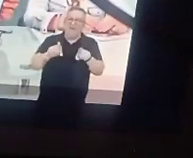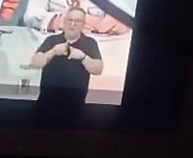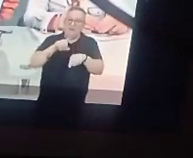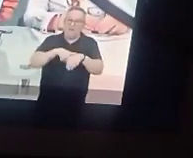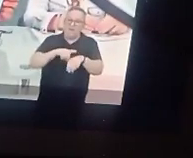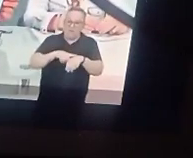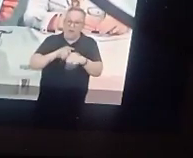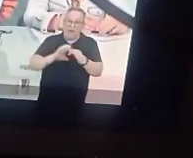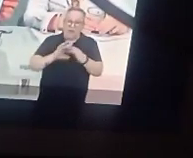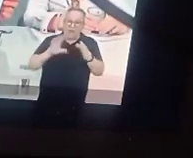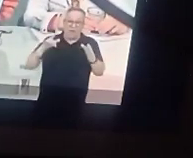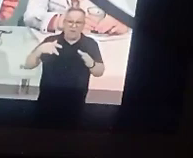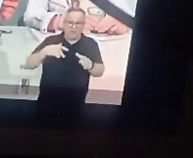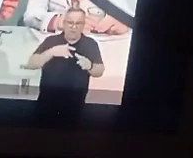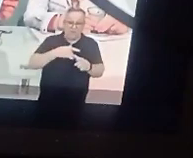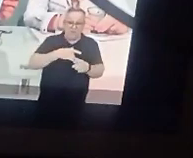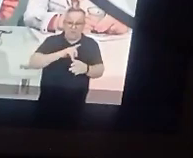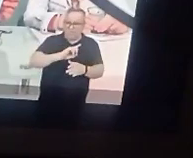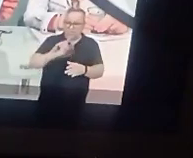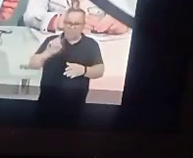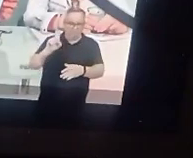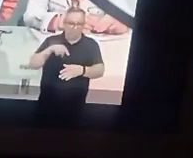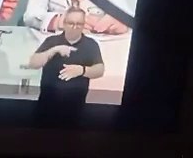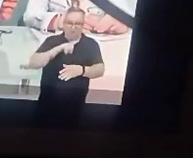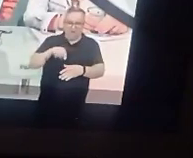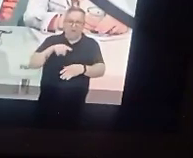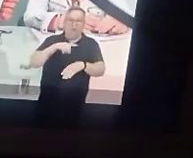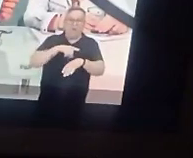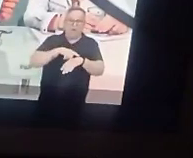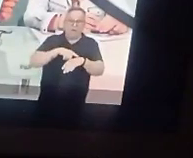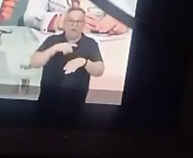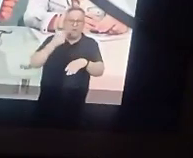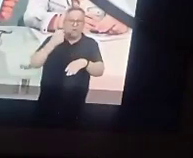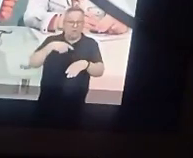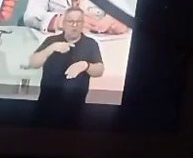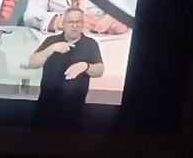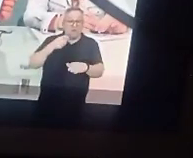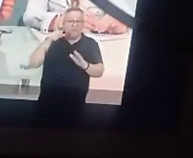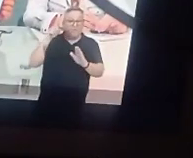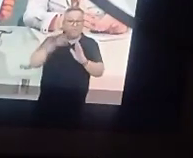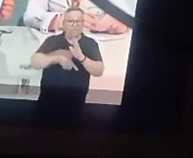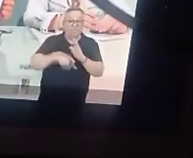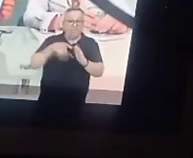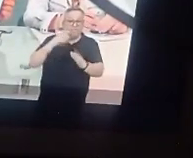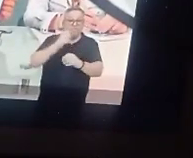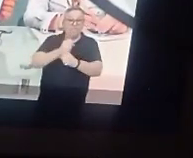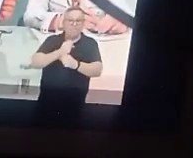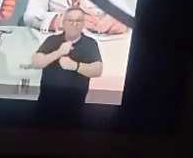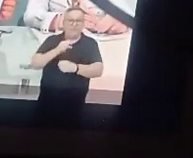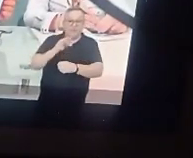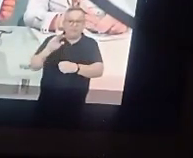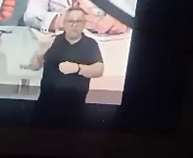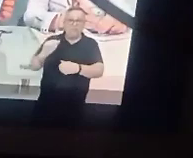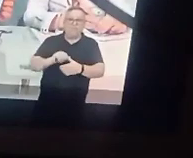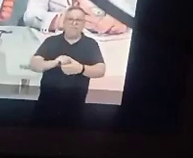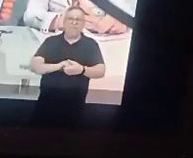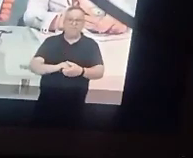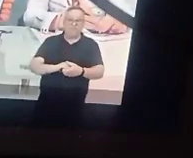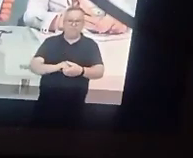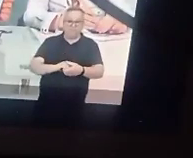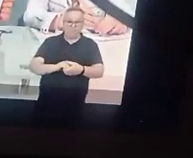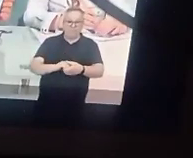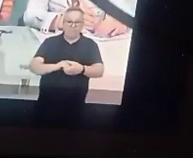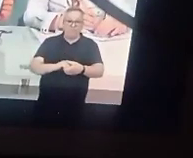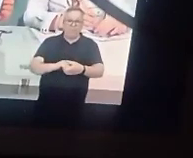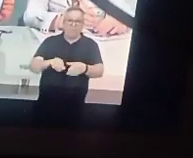licença saúde que foi negada, esse período terá que ser descontado da contagem, tá? Um ponto